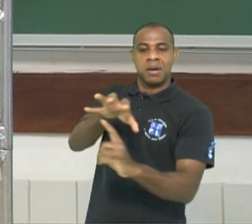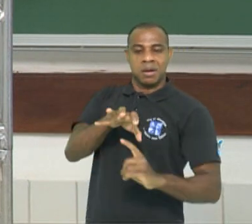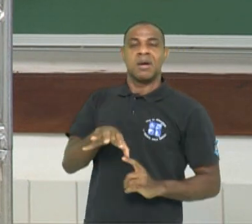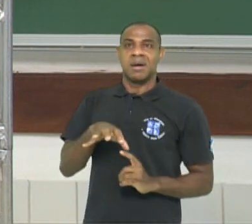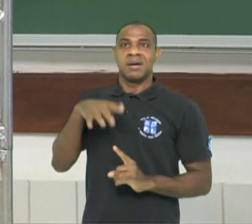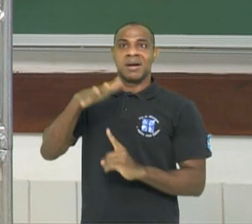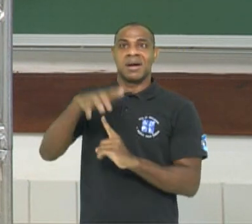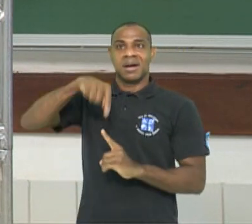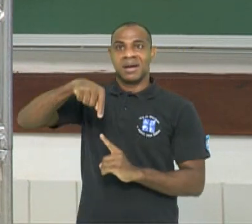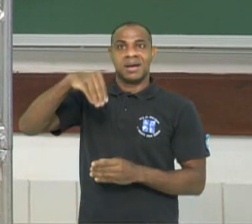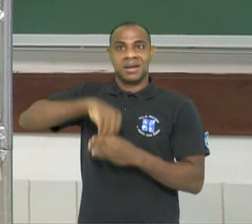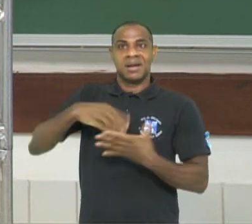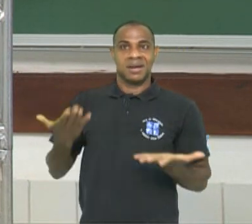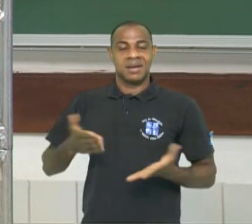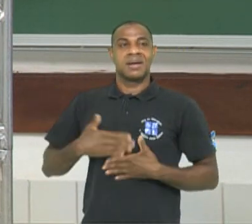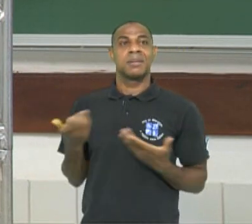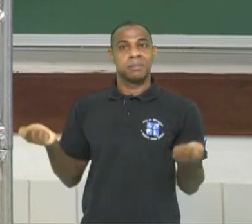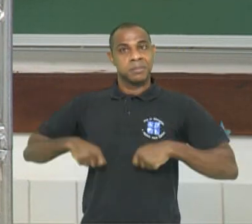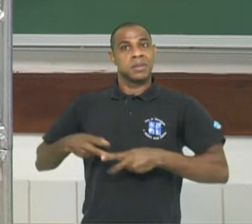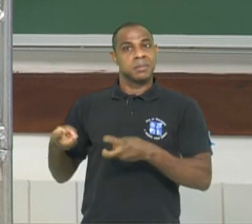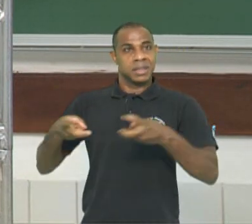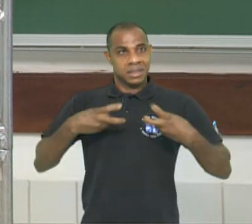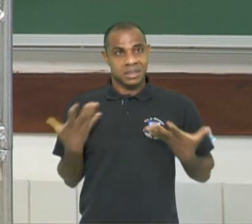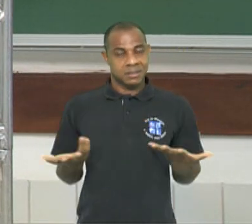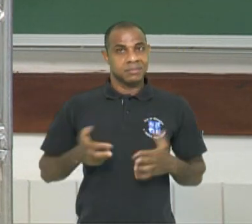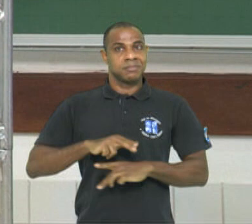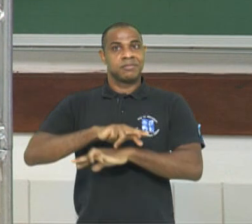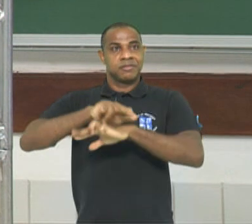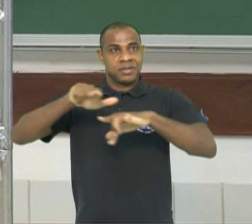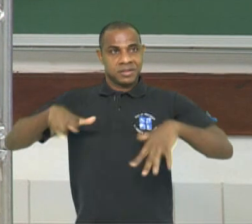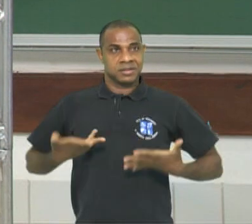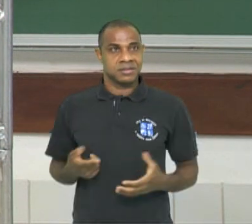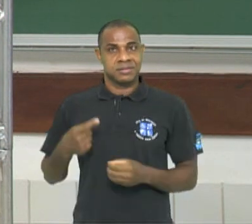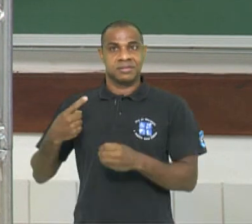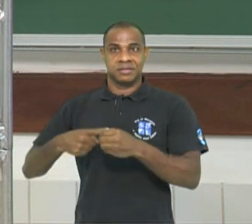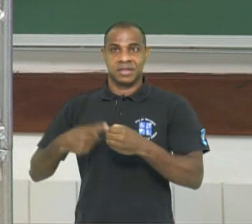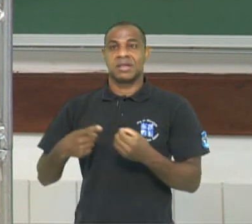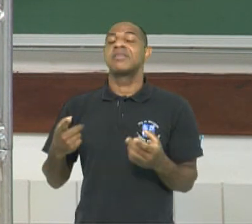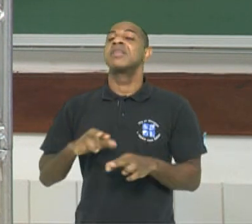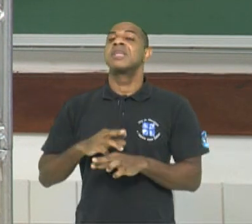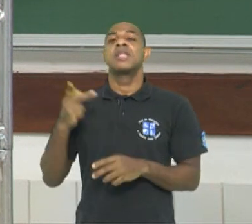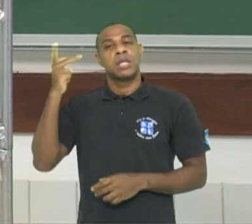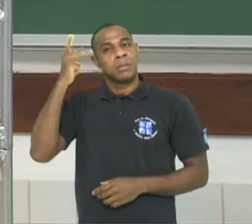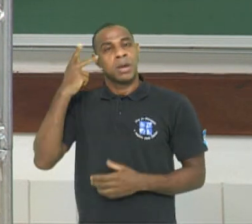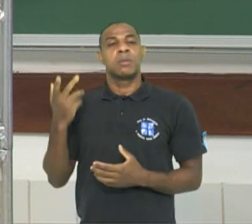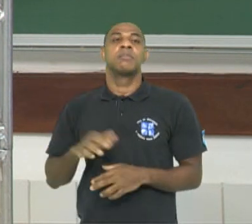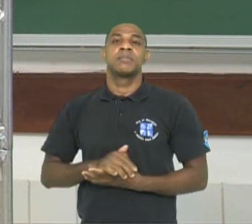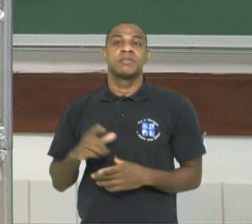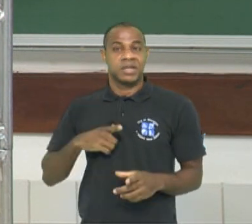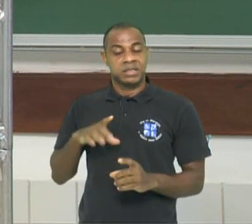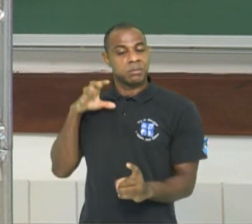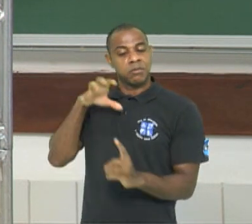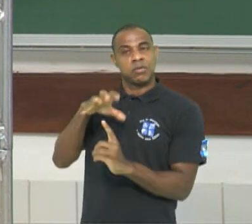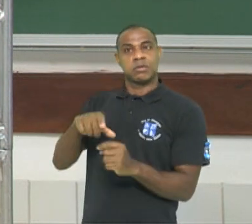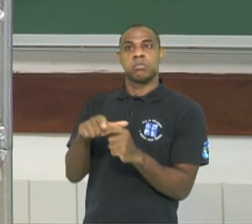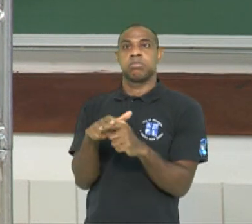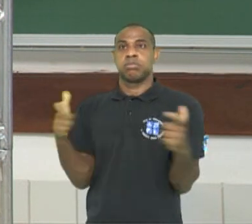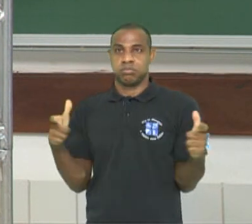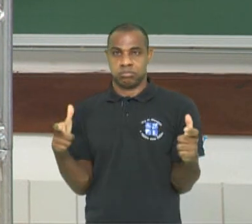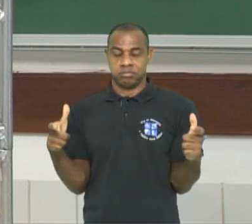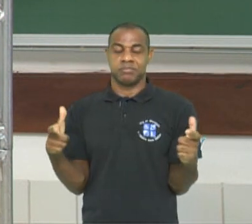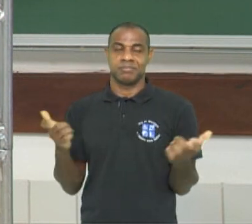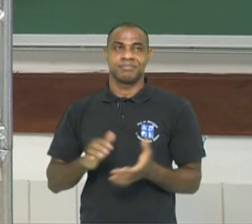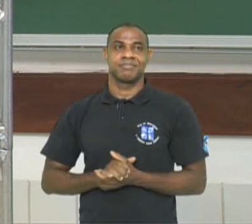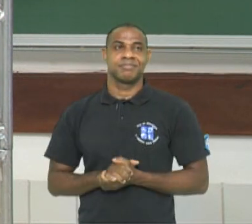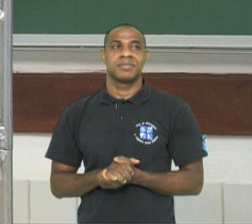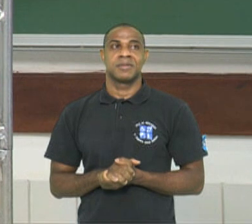inteiro, que é o que nós percebemos que é diferente para a cidade de São Paulo, onde vai haver uma influência grande no território como um